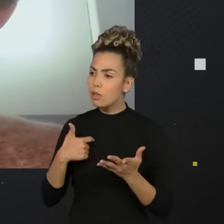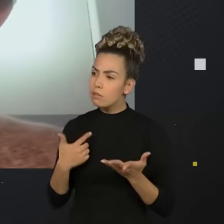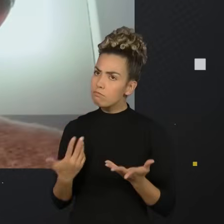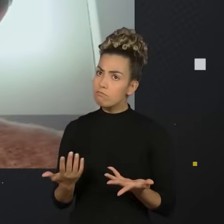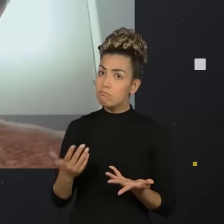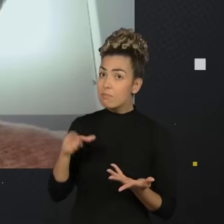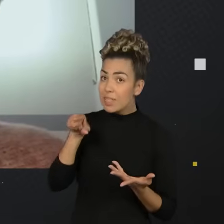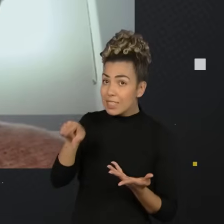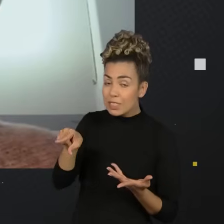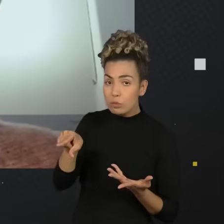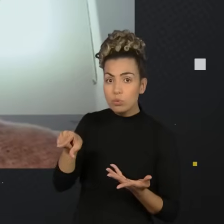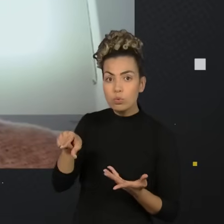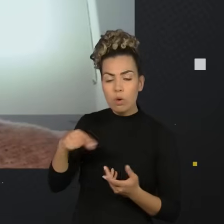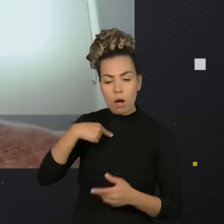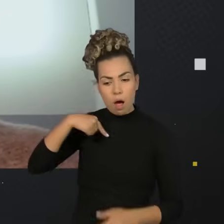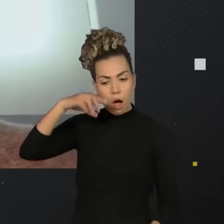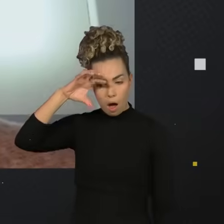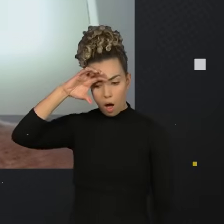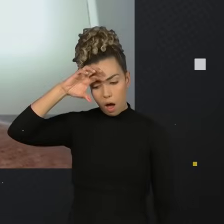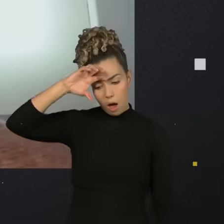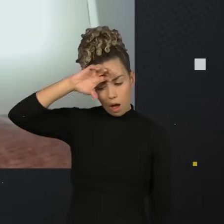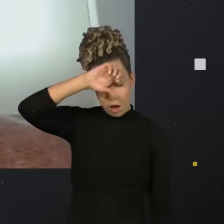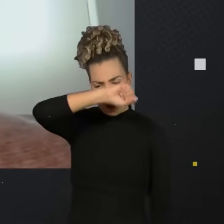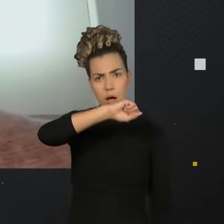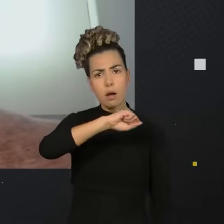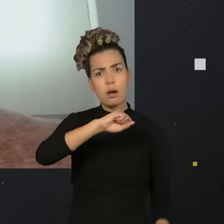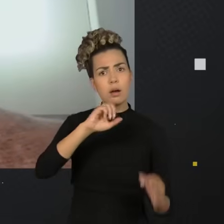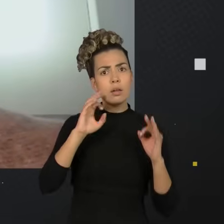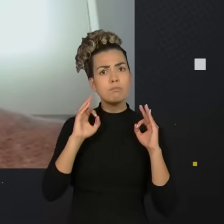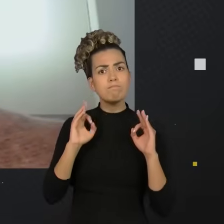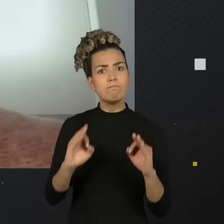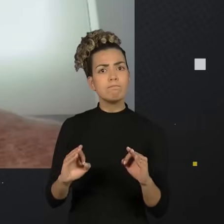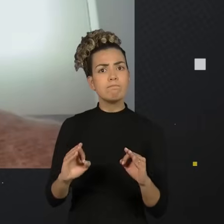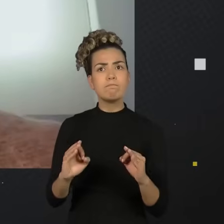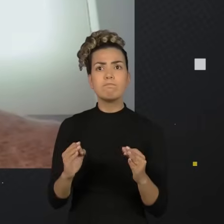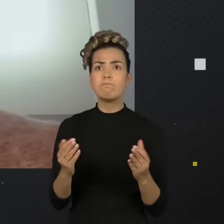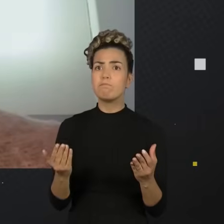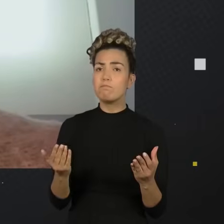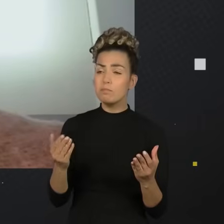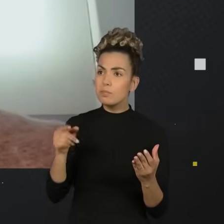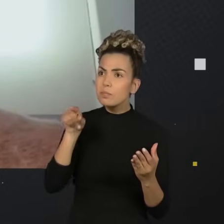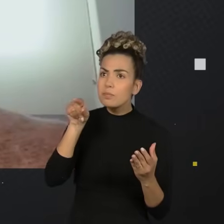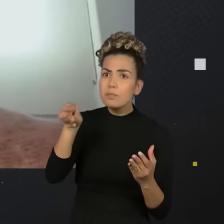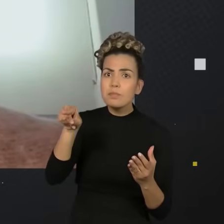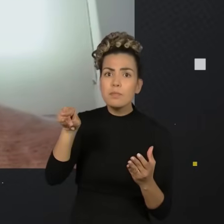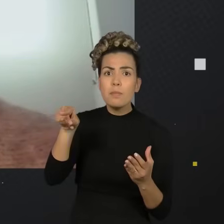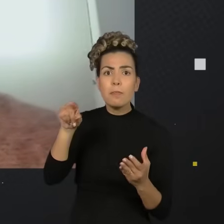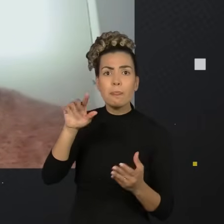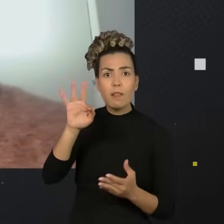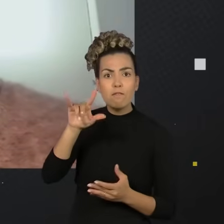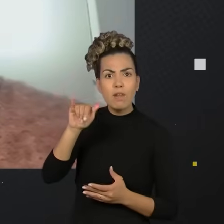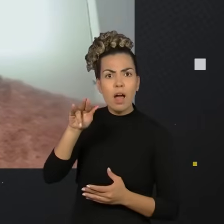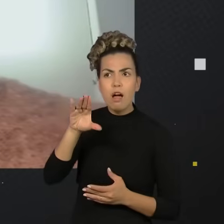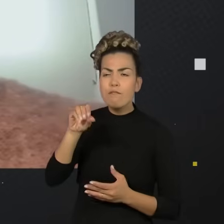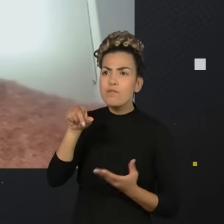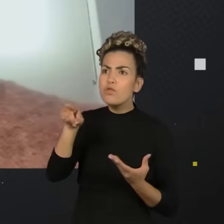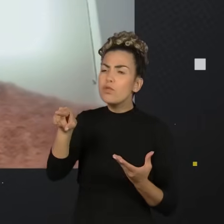fez descobrir o quão mágico e lúdico o Flávio